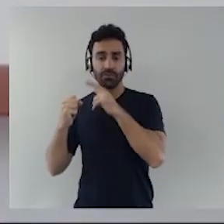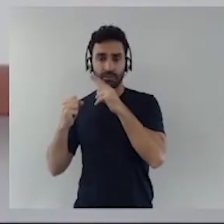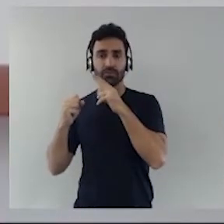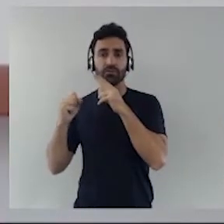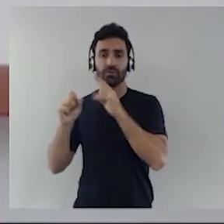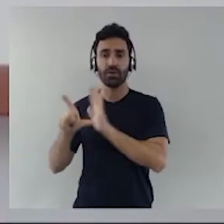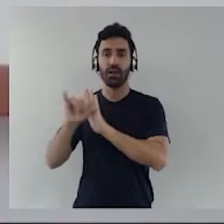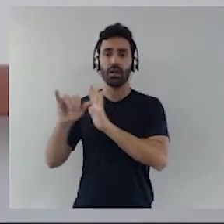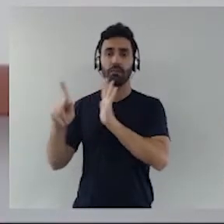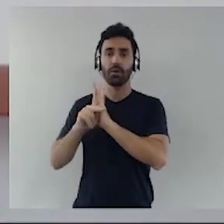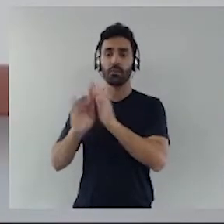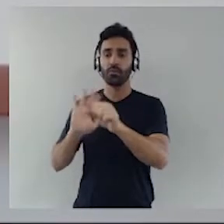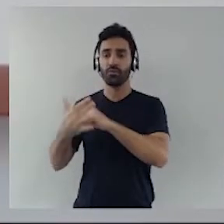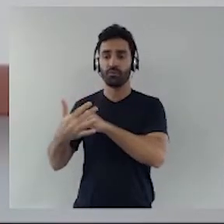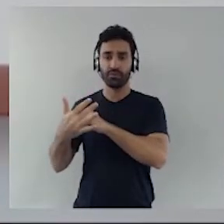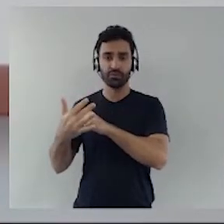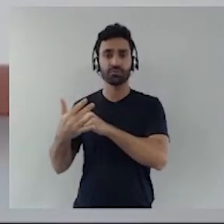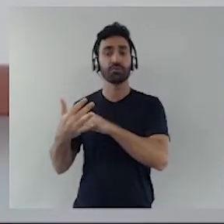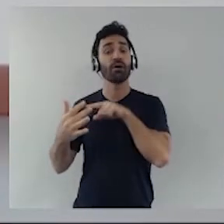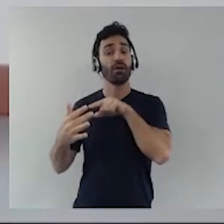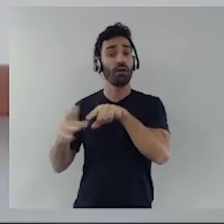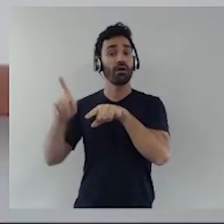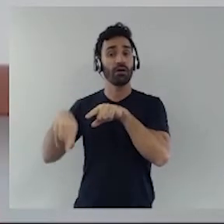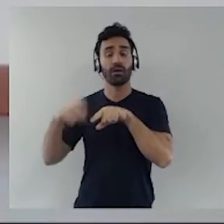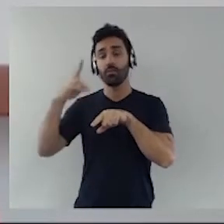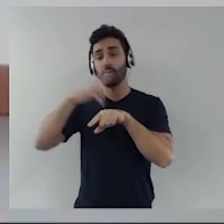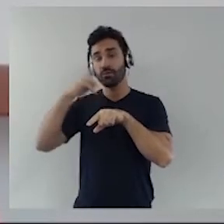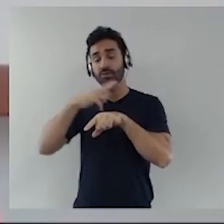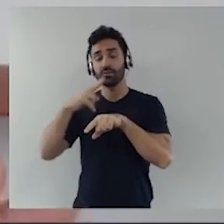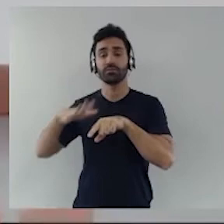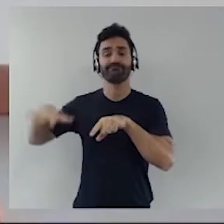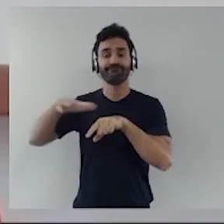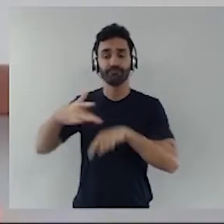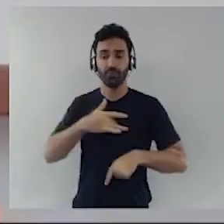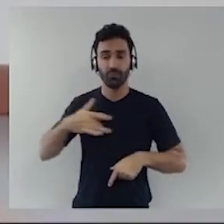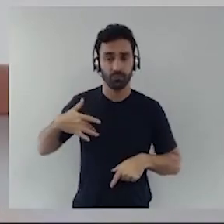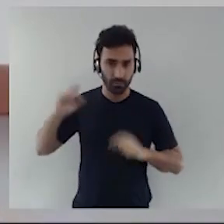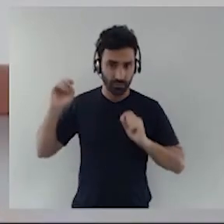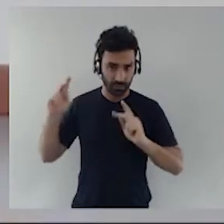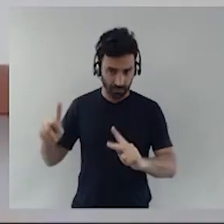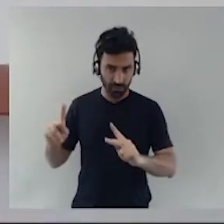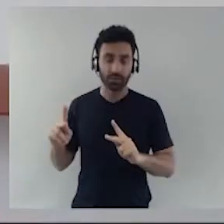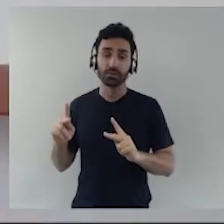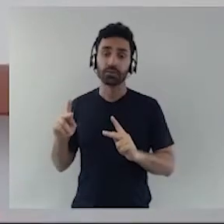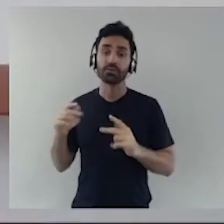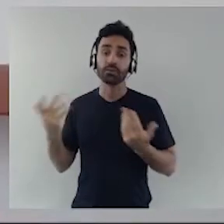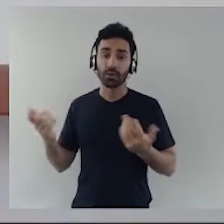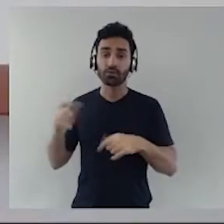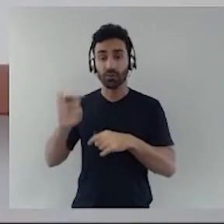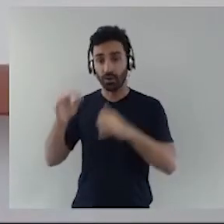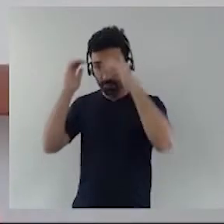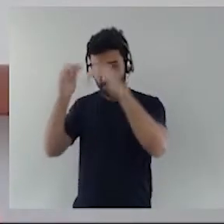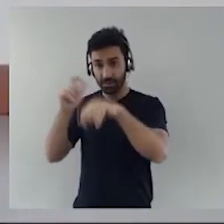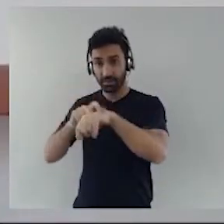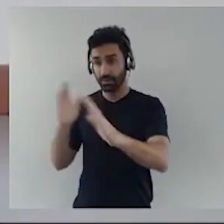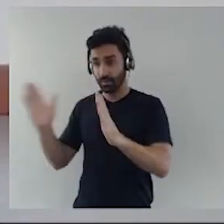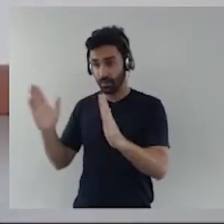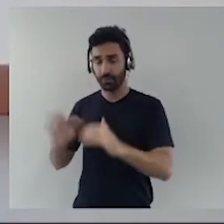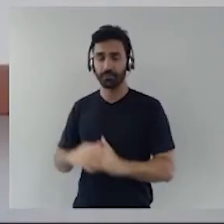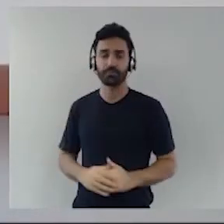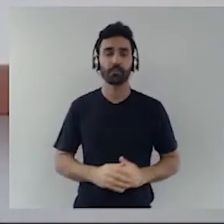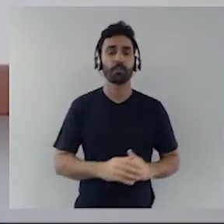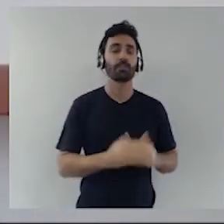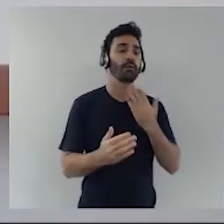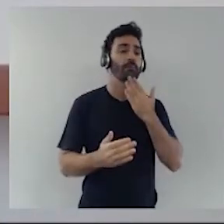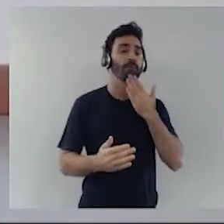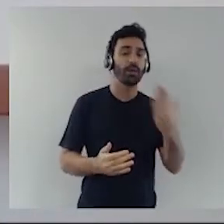da lei do convívio lá se trata de uma situação de emergência de saúde pública então portanto enquanto perdurar esse período no caso da